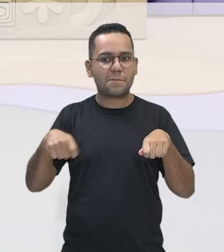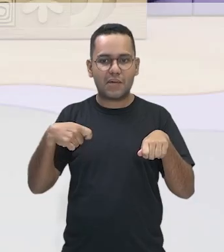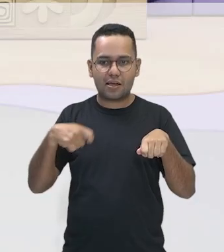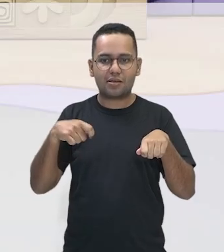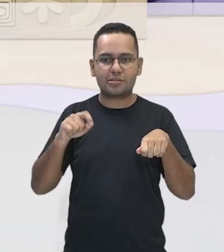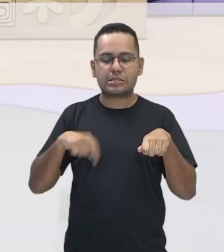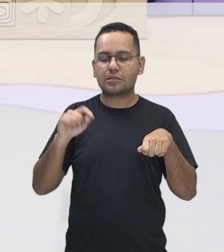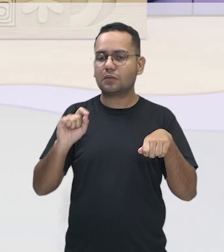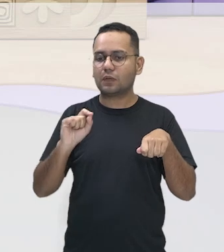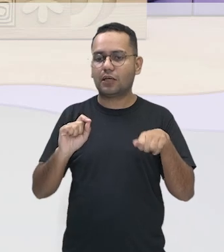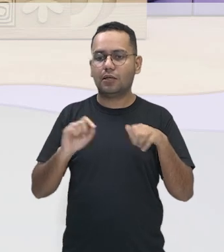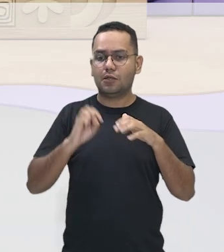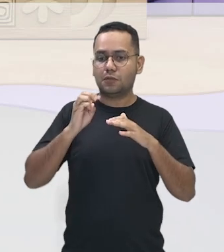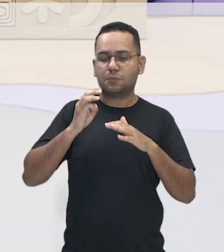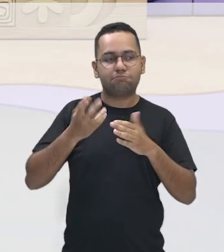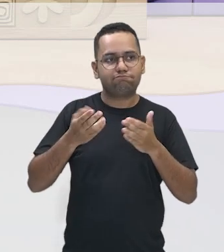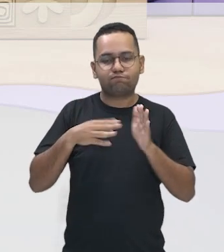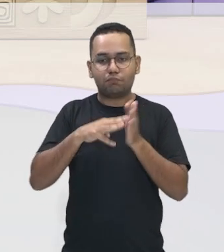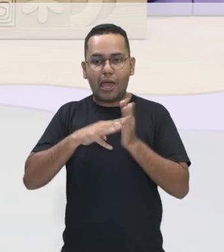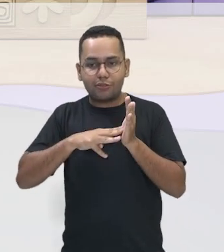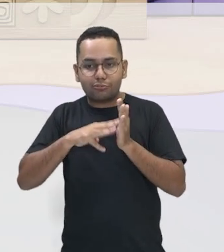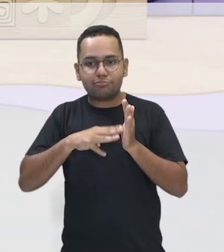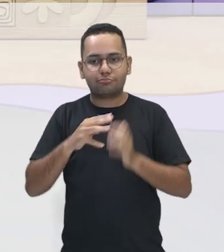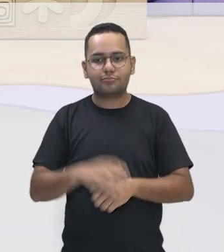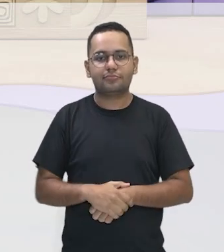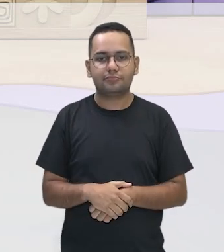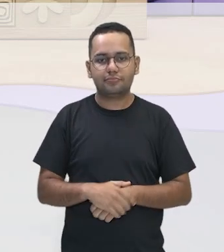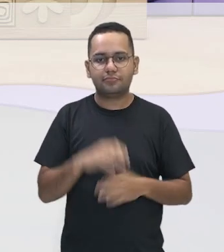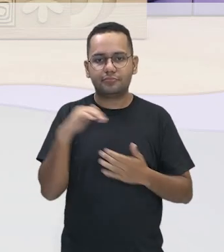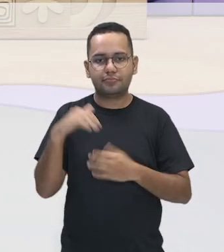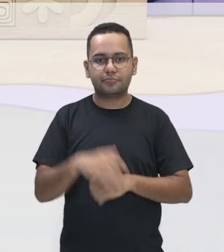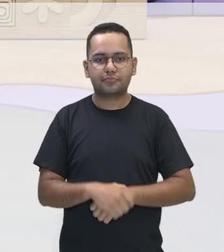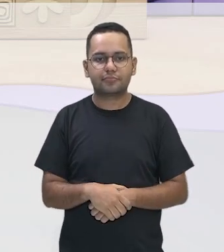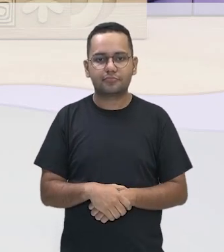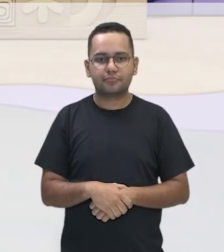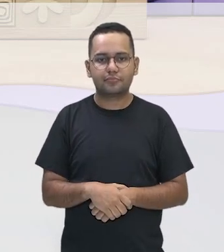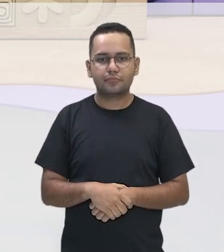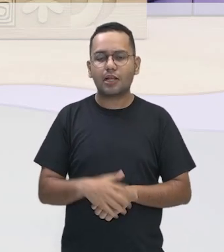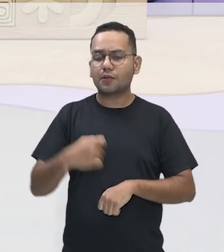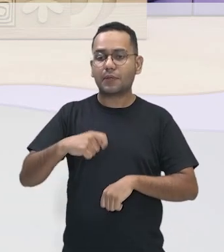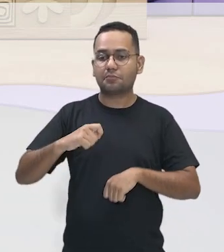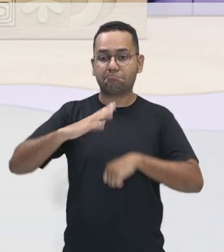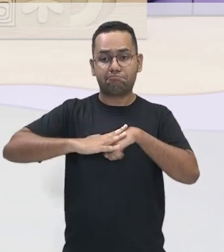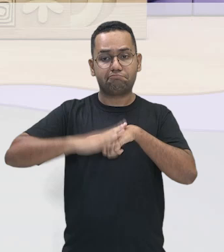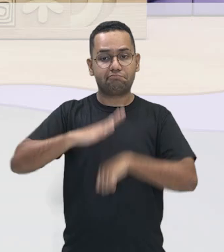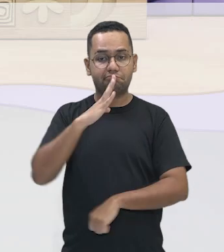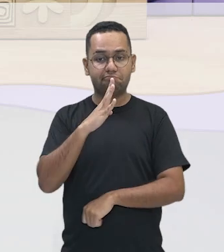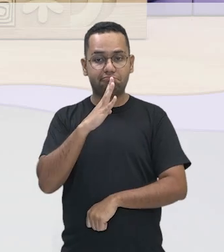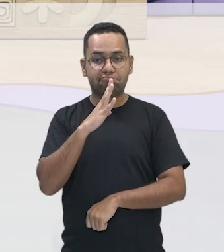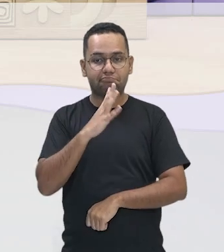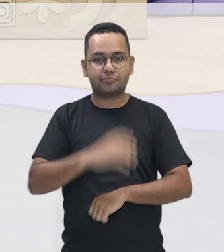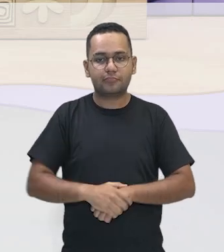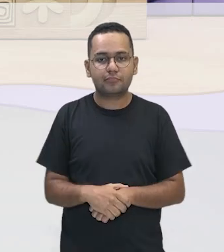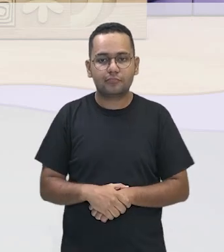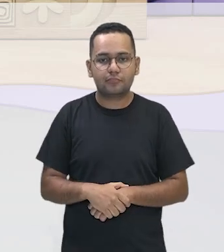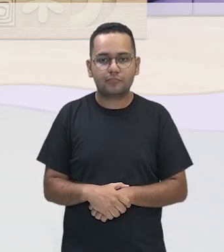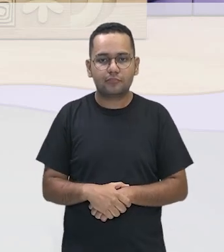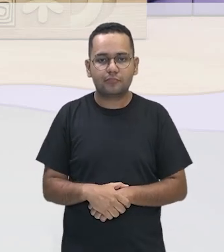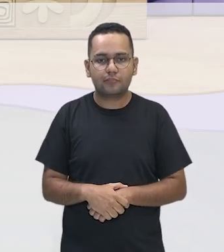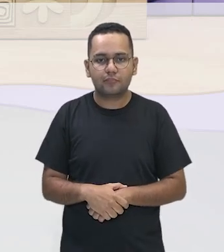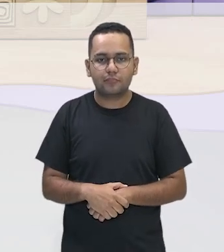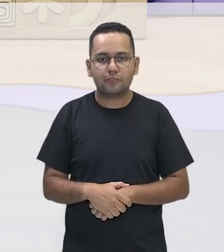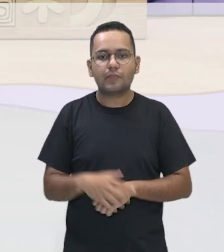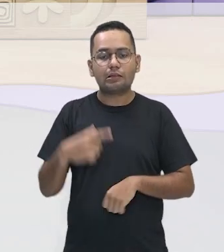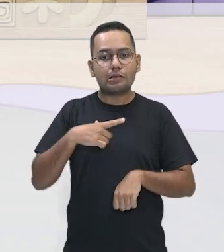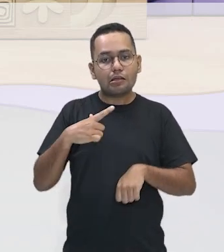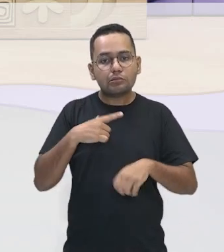muito importante de cada um de nós. Requer autoconhecimento, saber quem sou eu, saber traçar as metas e os objetivos